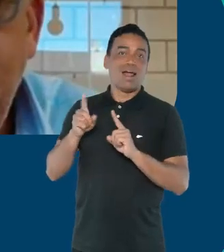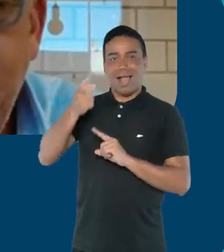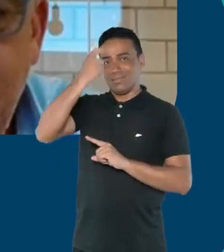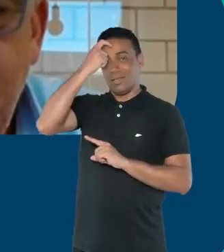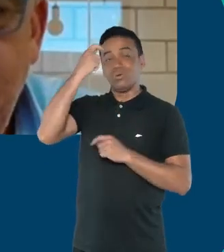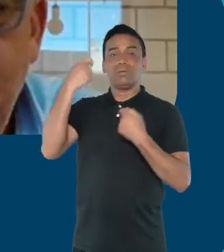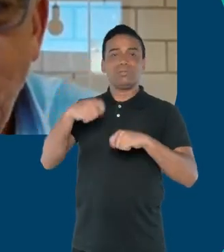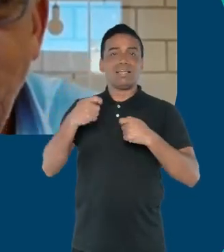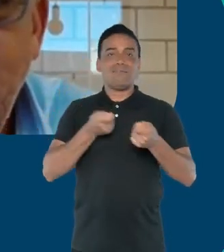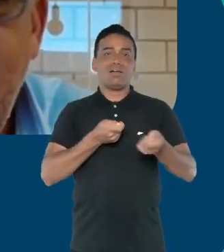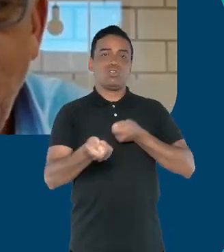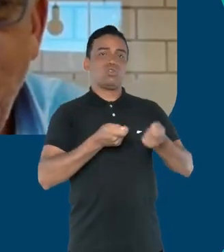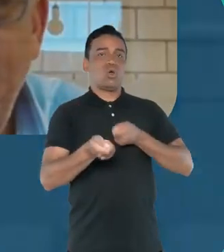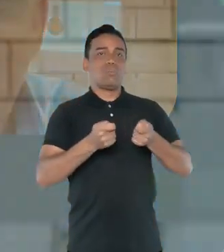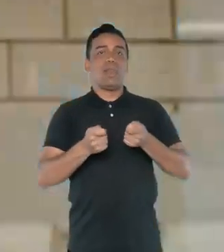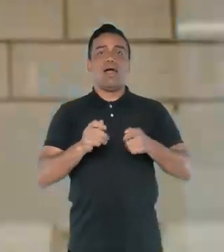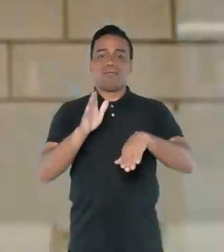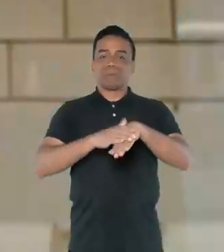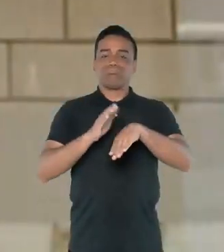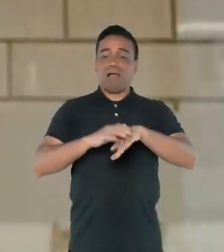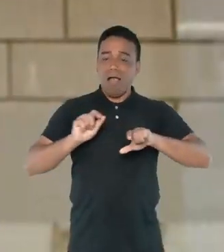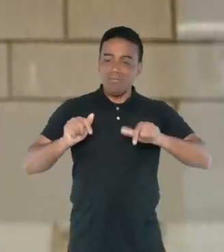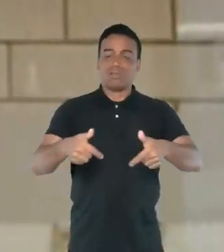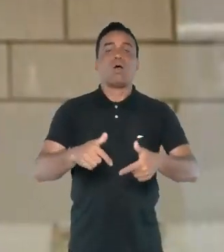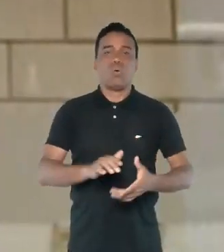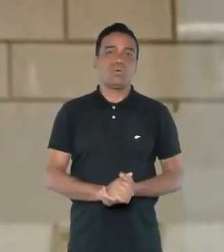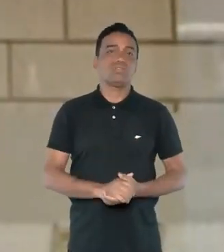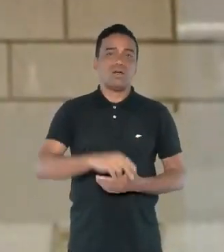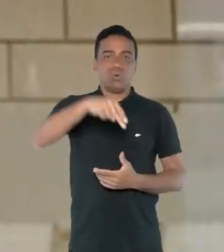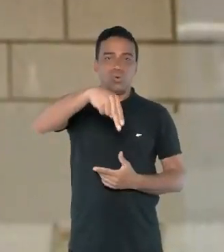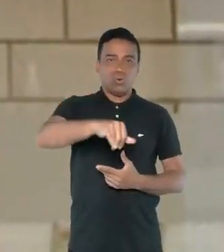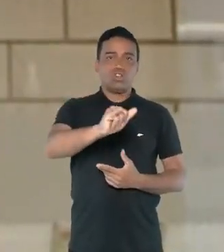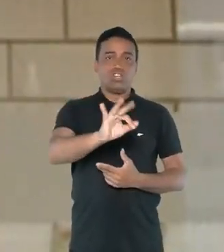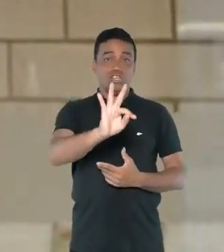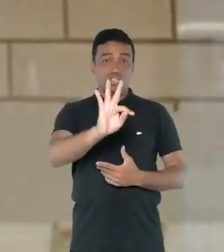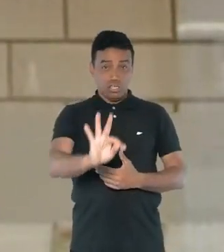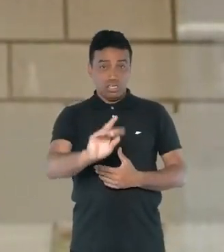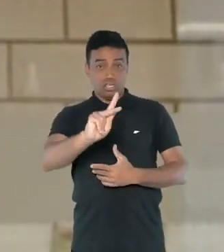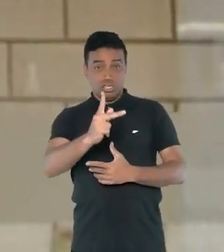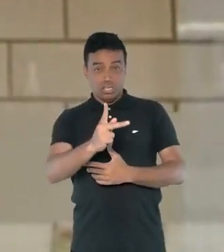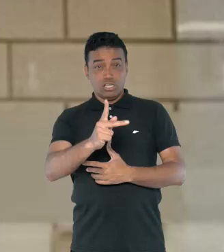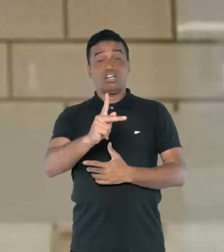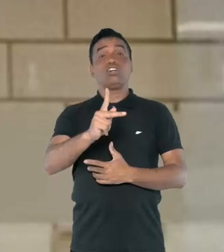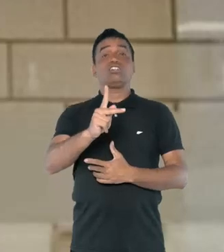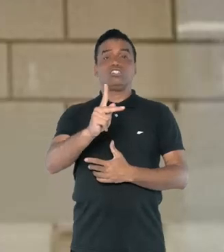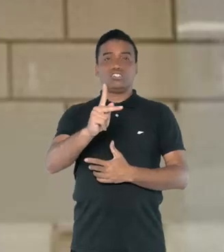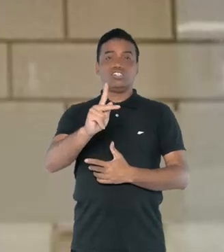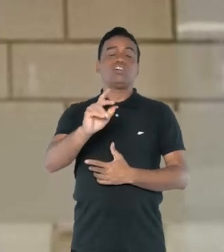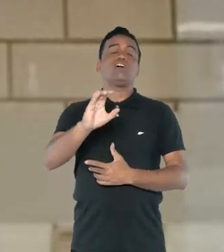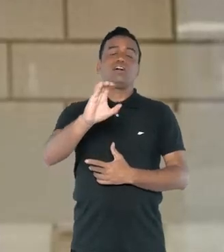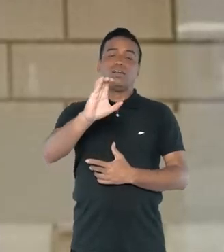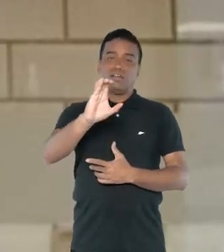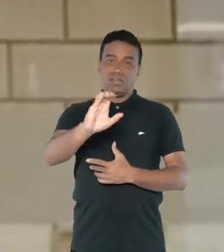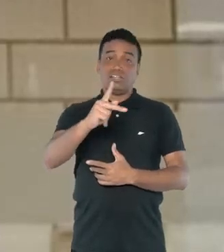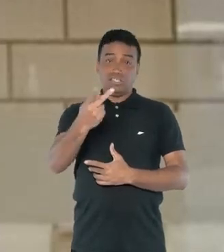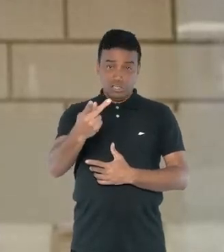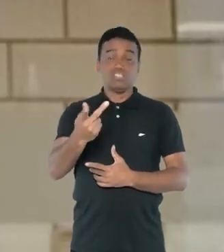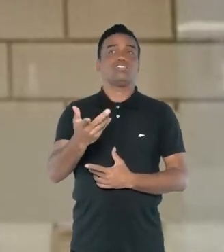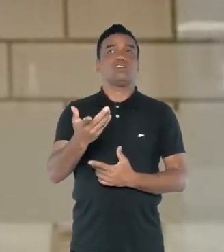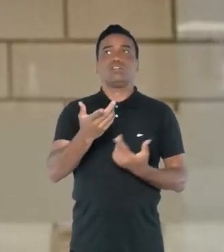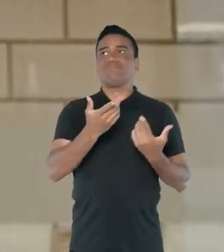dominar todas as suas ações. Então, o Nietzsche vai se voltar muito contra esse